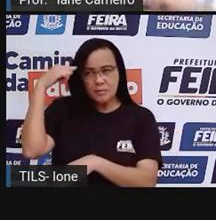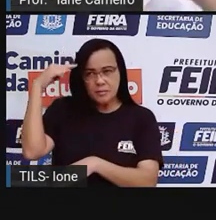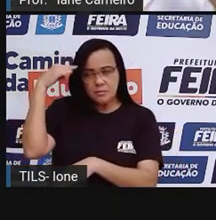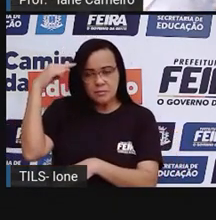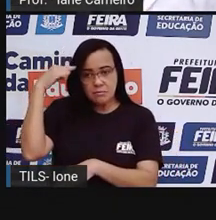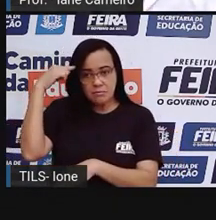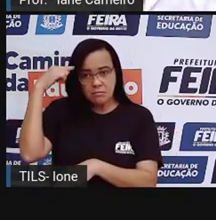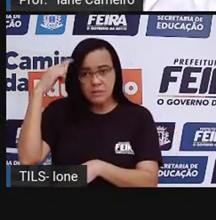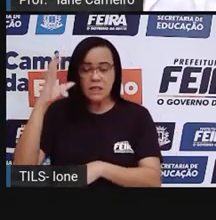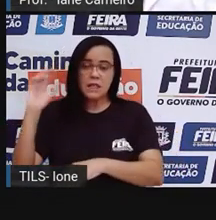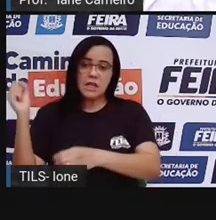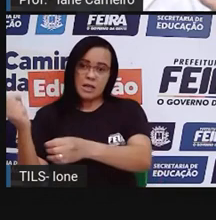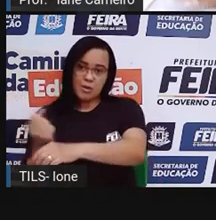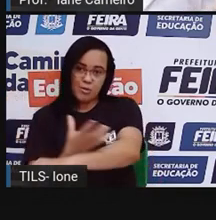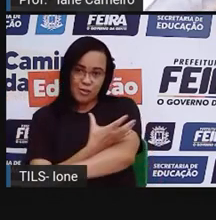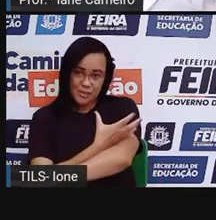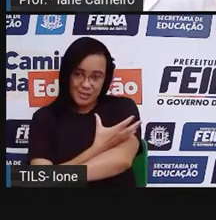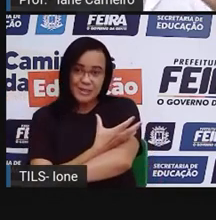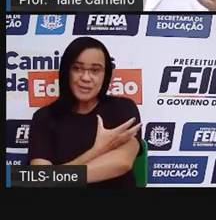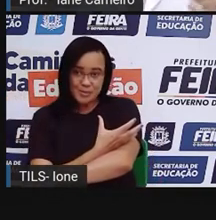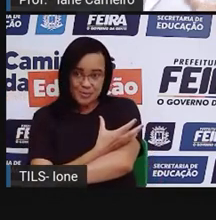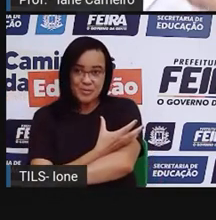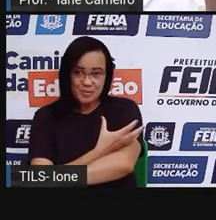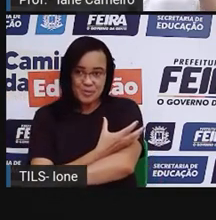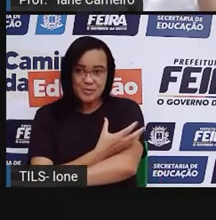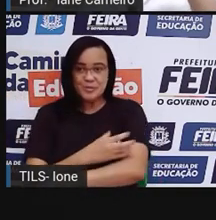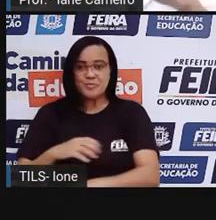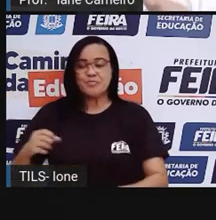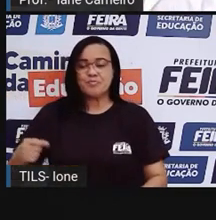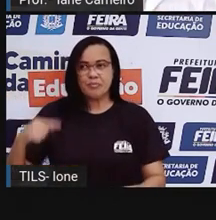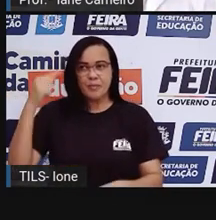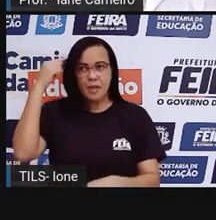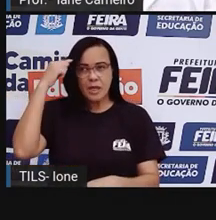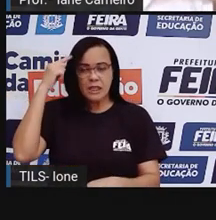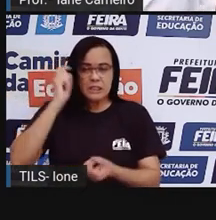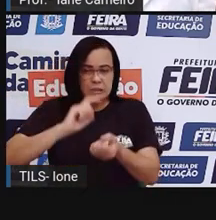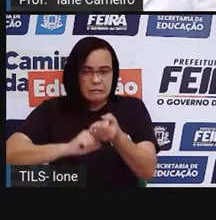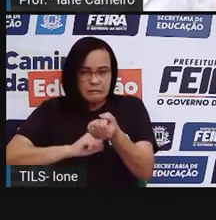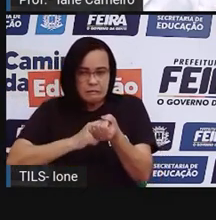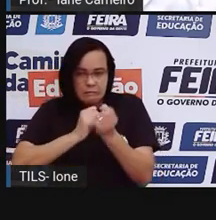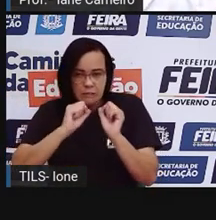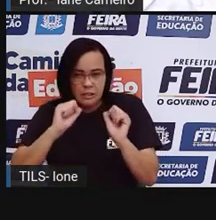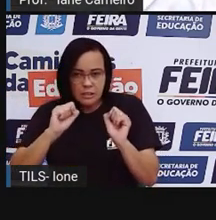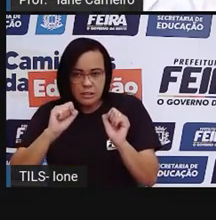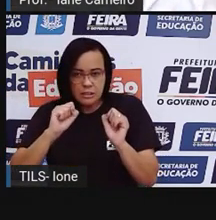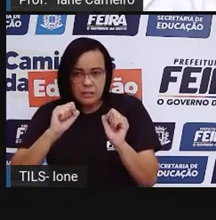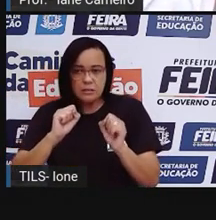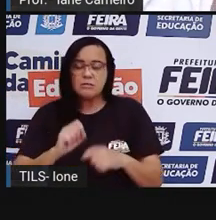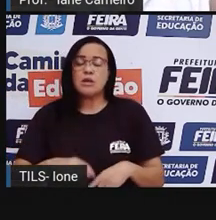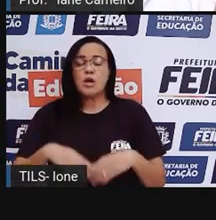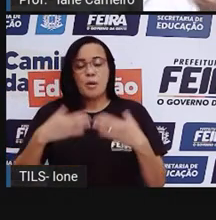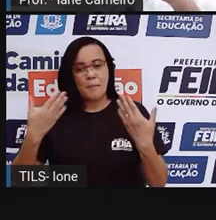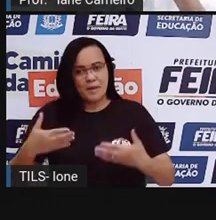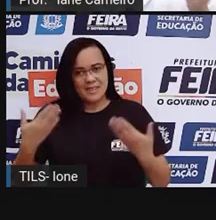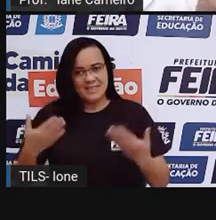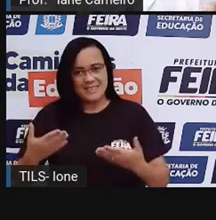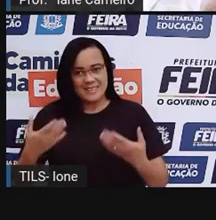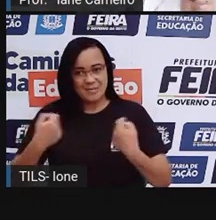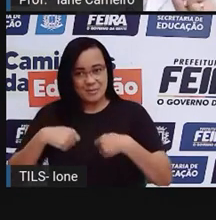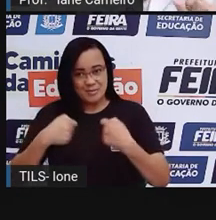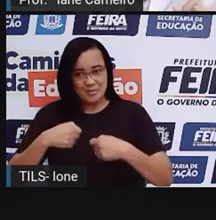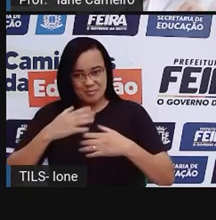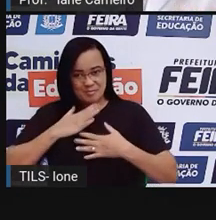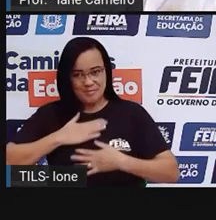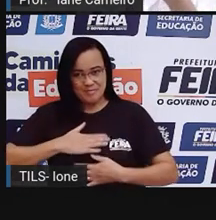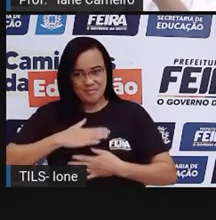emoção? Ficar irritado, né? E qual é a razão? Ó, se acalmar para tentar resolver o problema. E é sobre isso